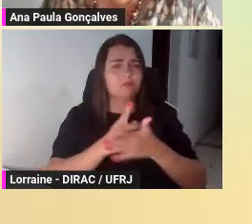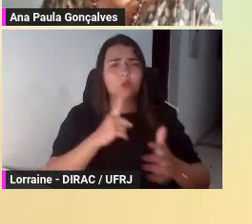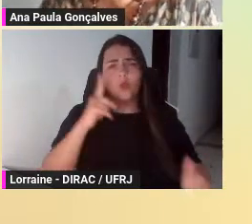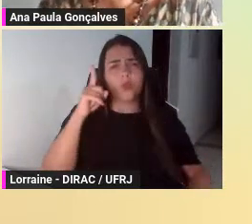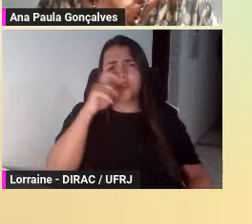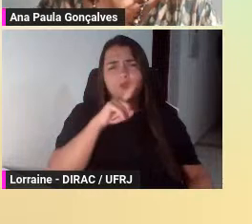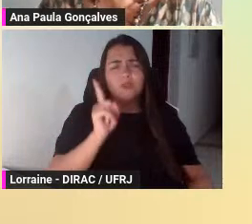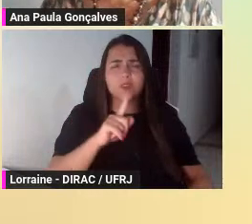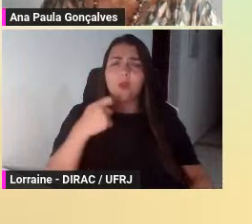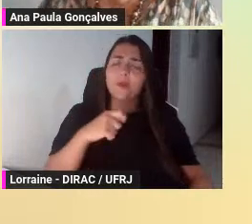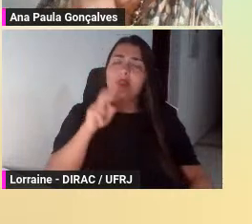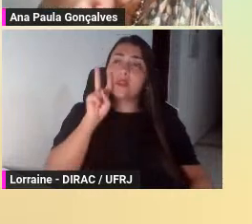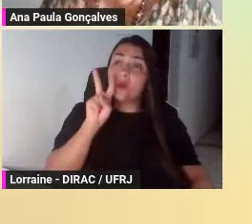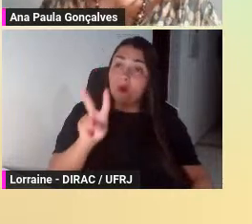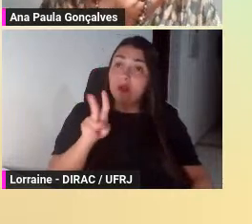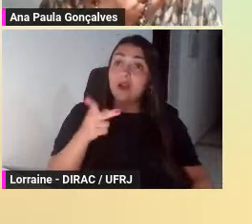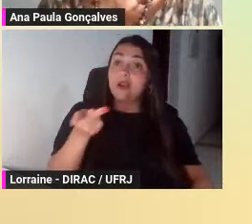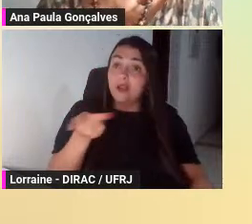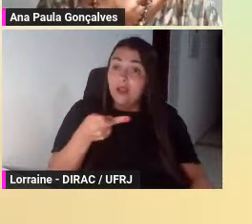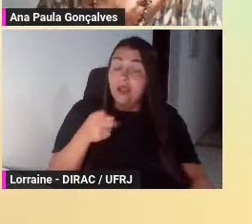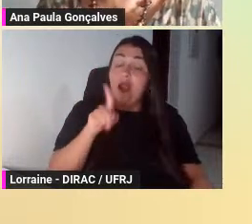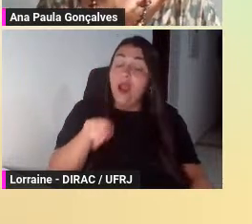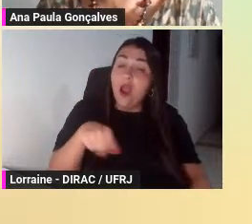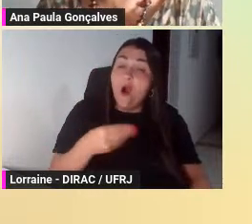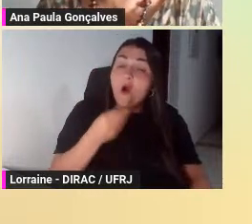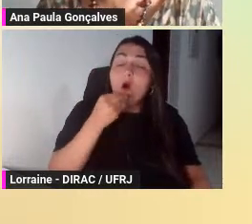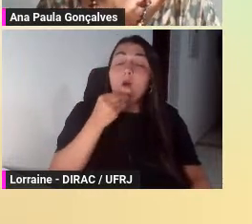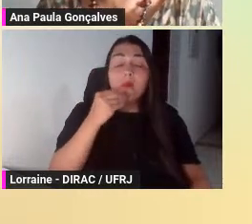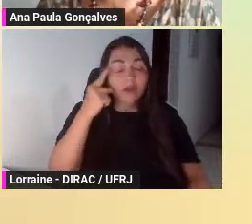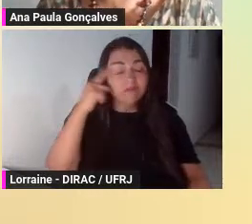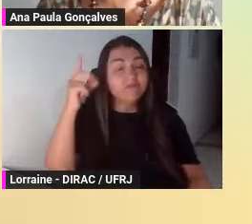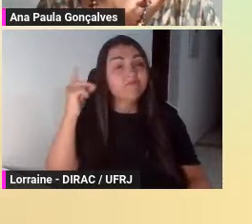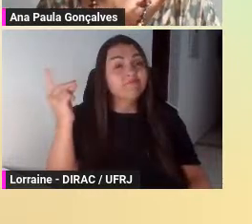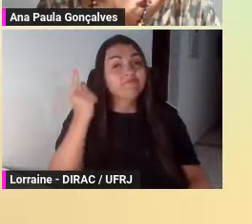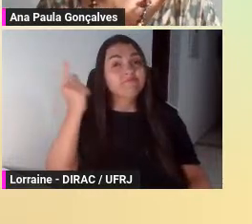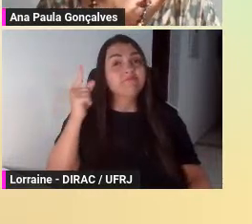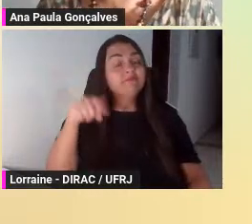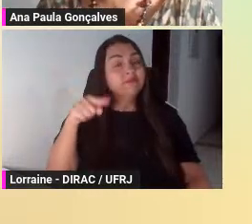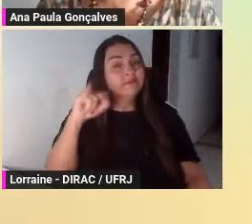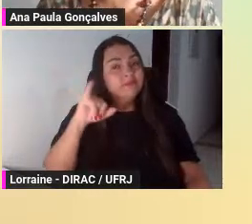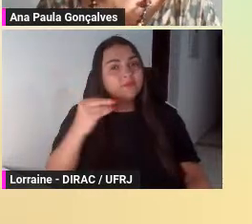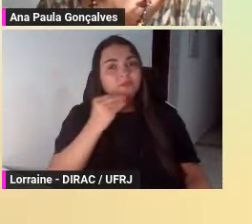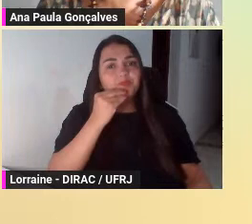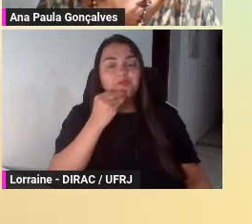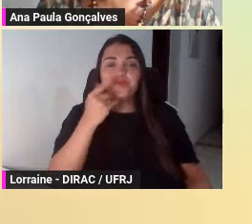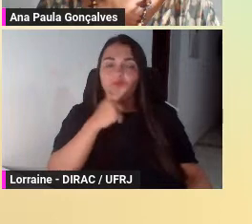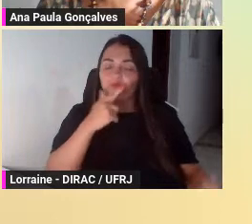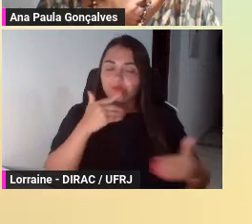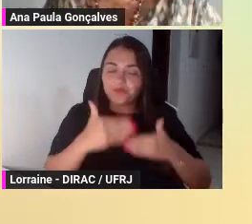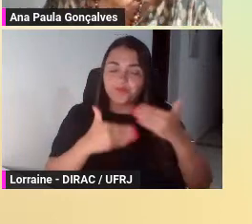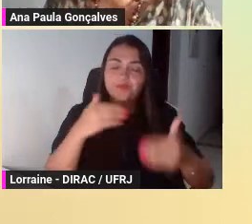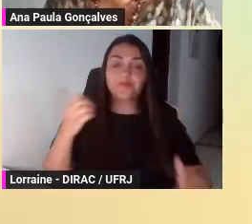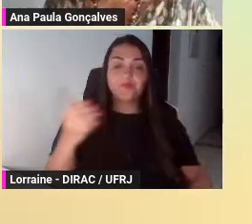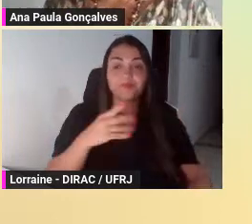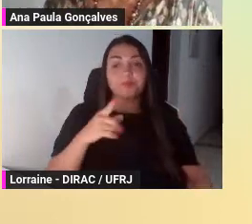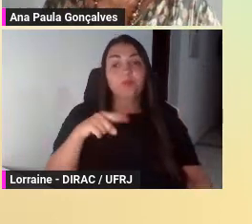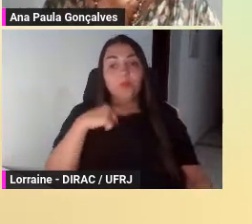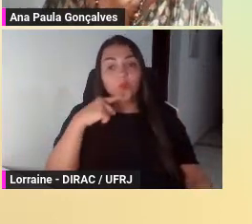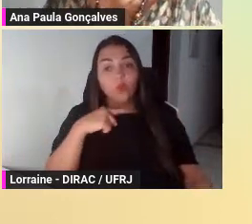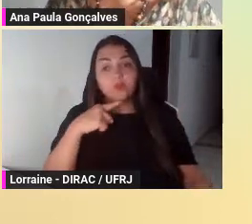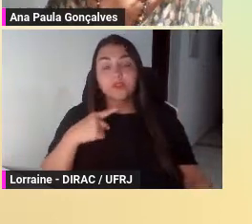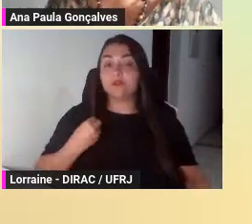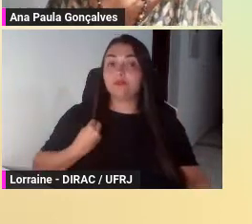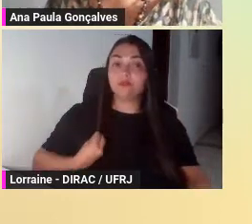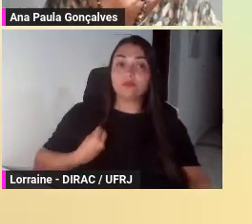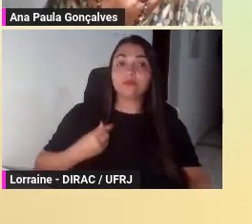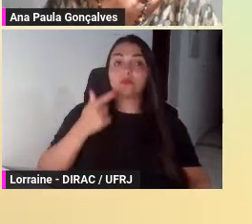erro como uma oportunidade de criatividade, uma oportunidade de se reconstruir, conviver com essa dúvida, né?